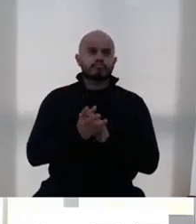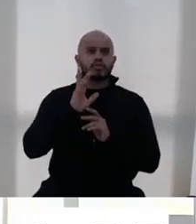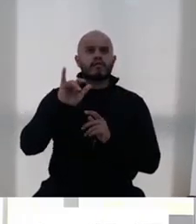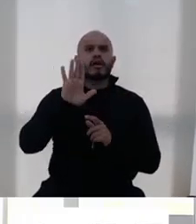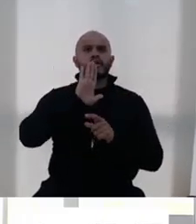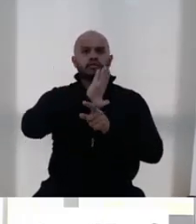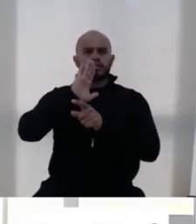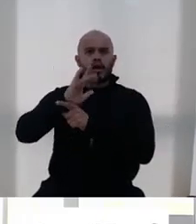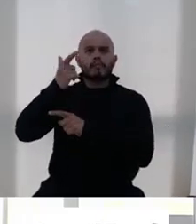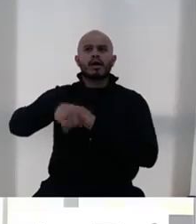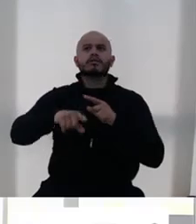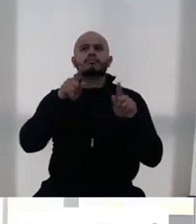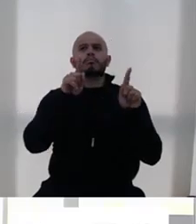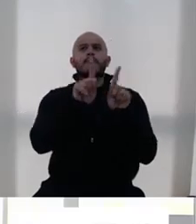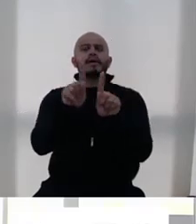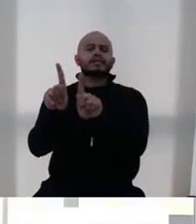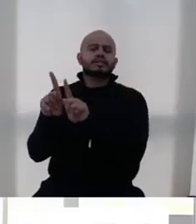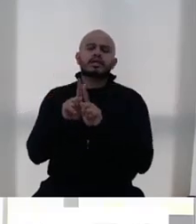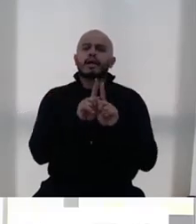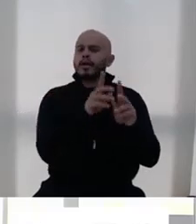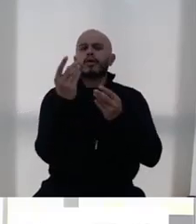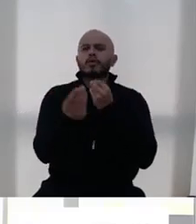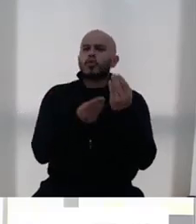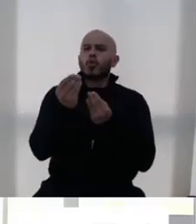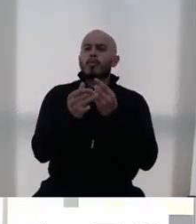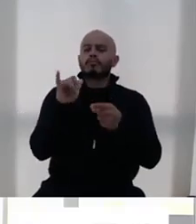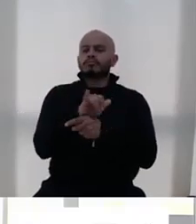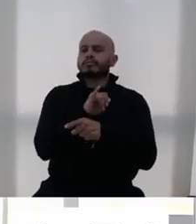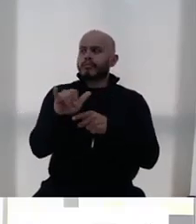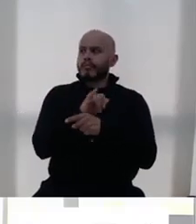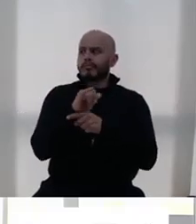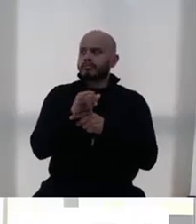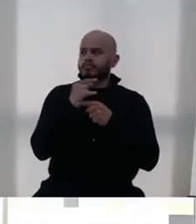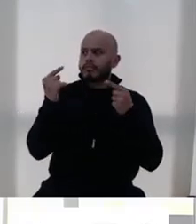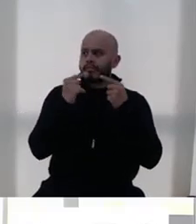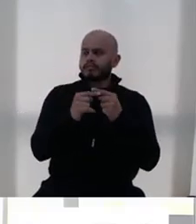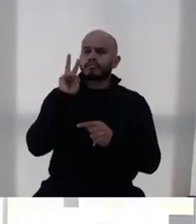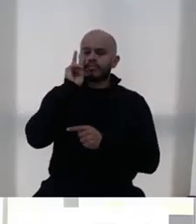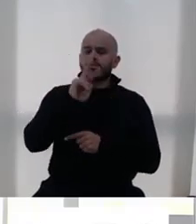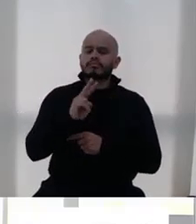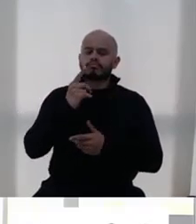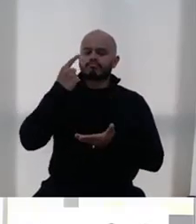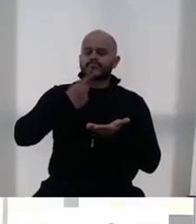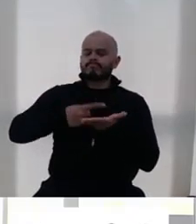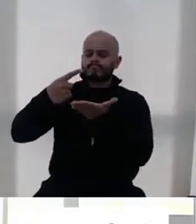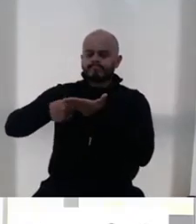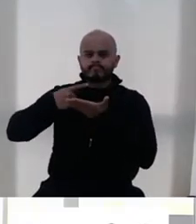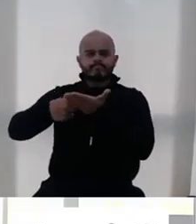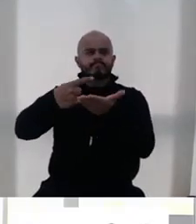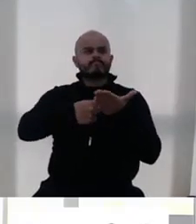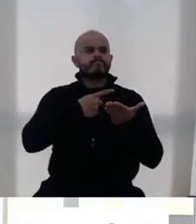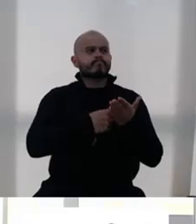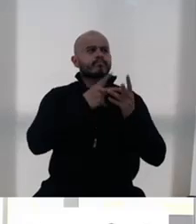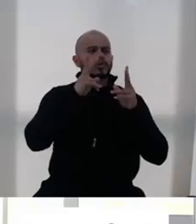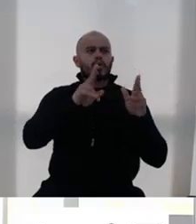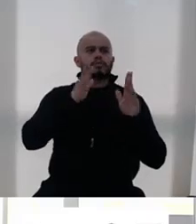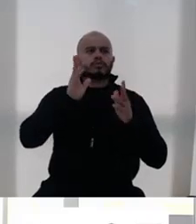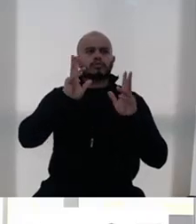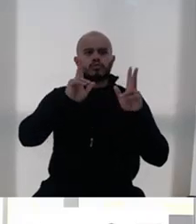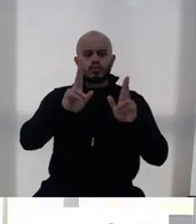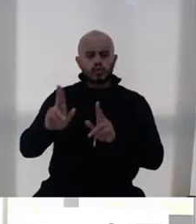demais parceiros para pensarmos a implementação desta ferramenta com o mesmo comprometimento que tivemos em ações similares que resultaram na